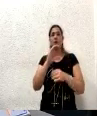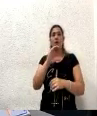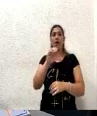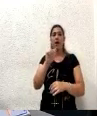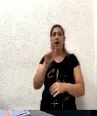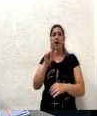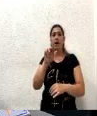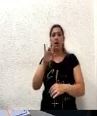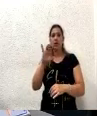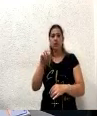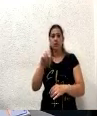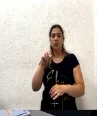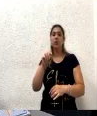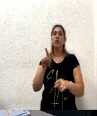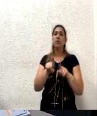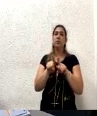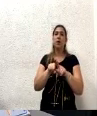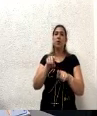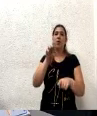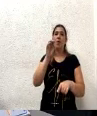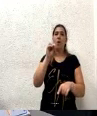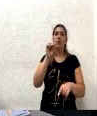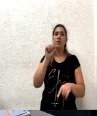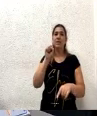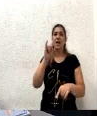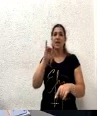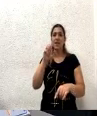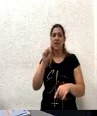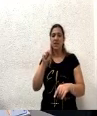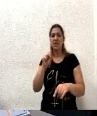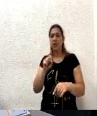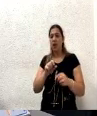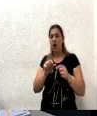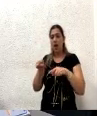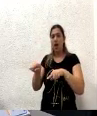do Moisés, colocar um parquinho ali.